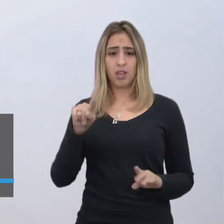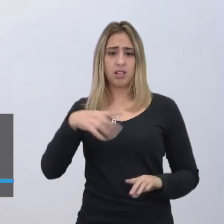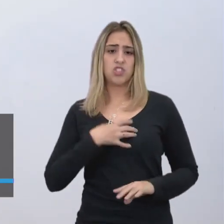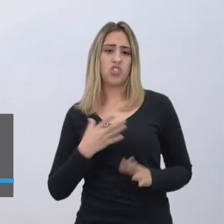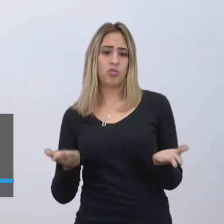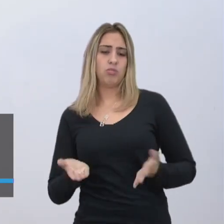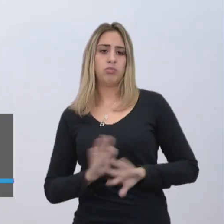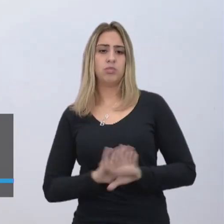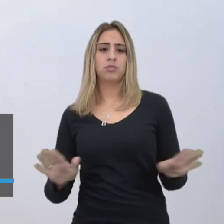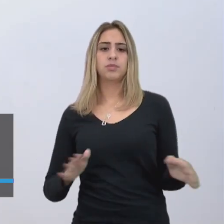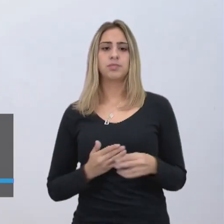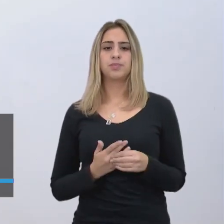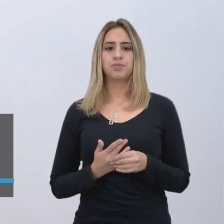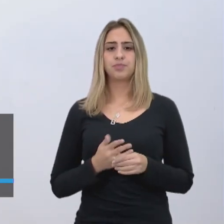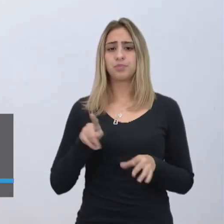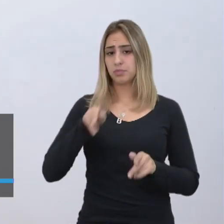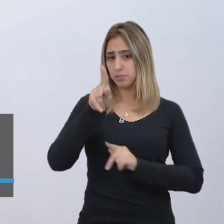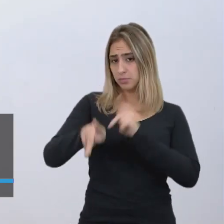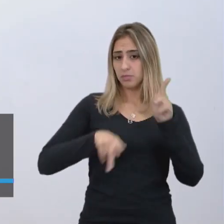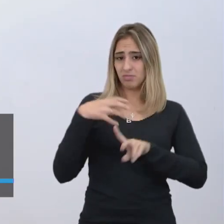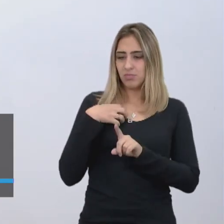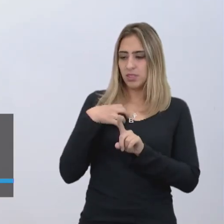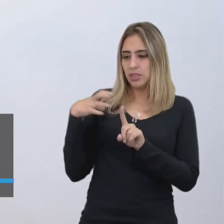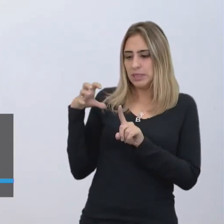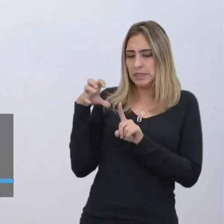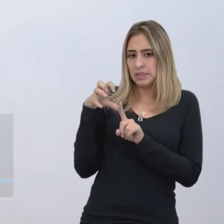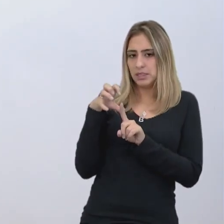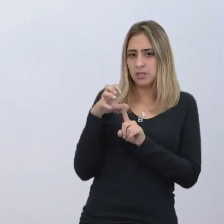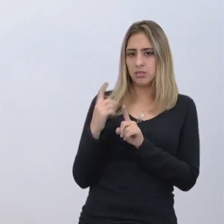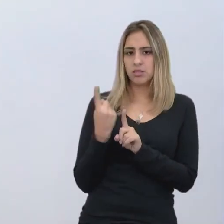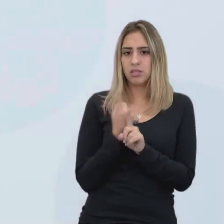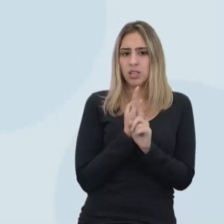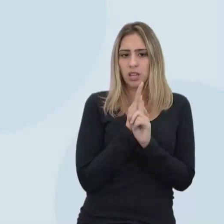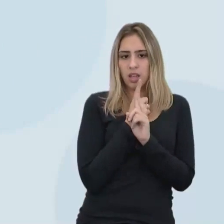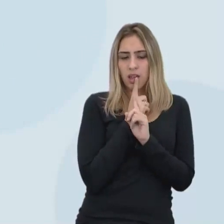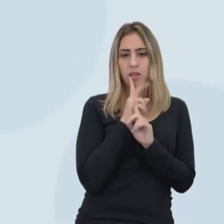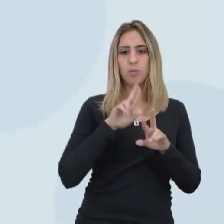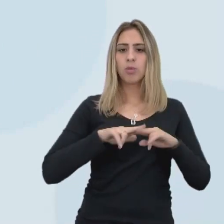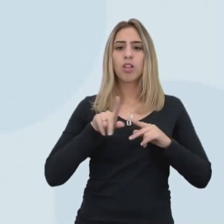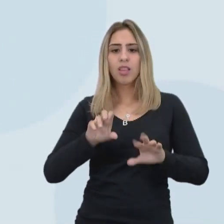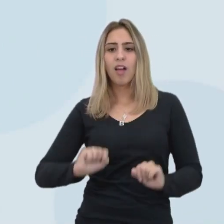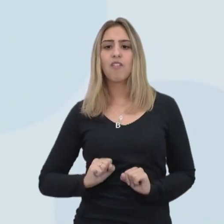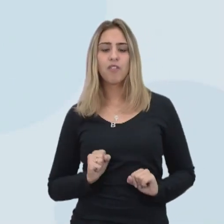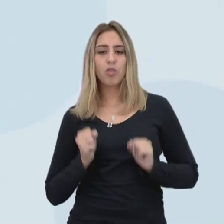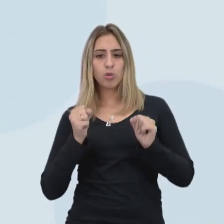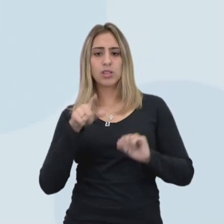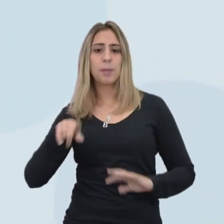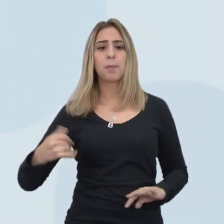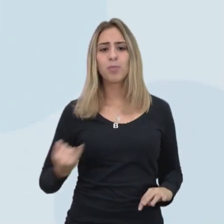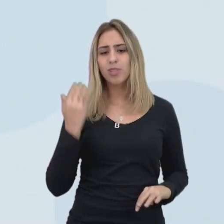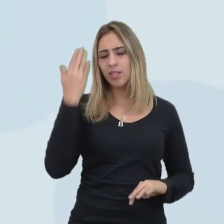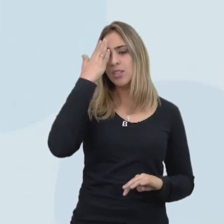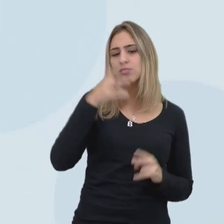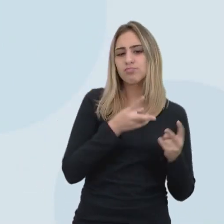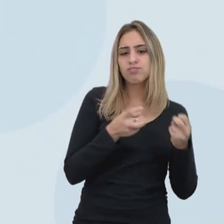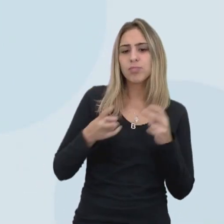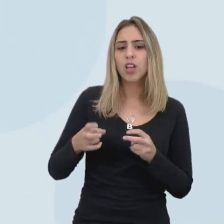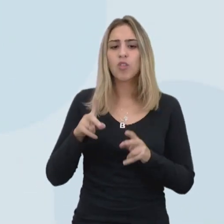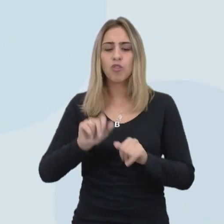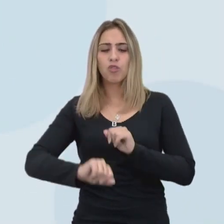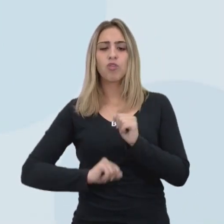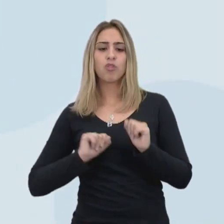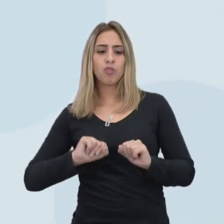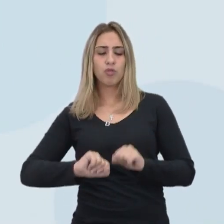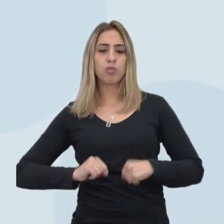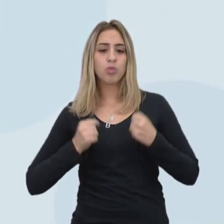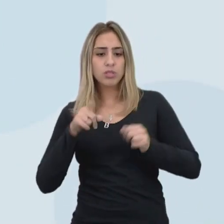ser. E esse povo oprimido, né, por meio da força, e é importante entender esse aspecto da força, ele